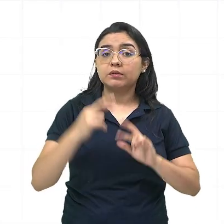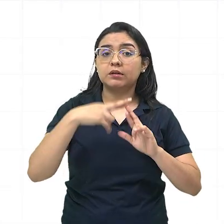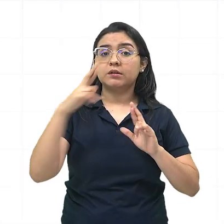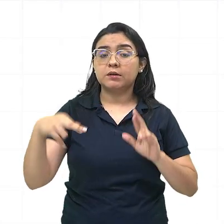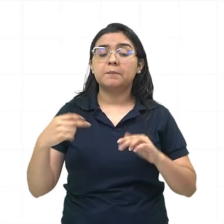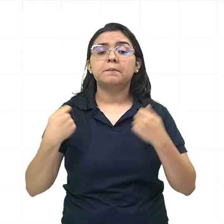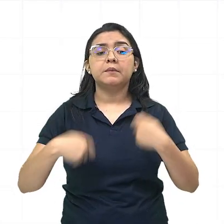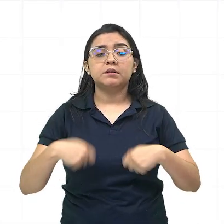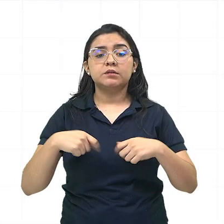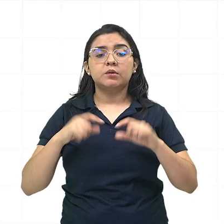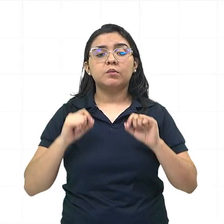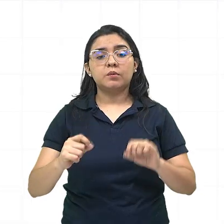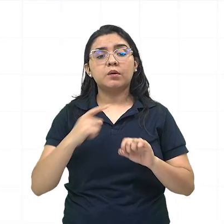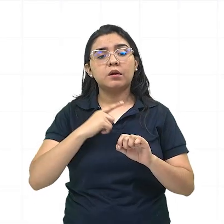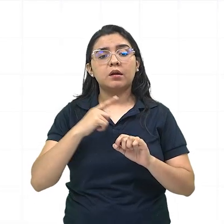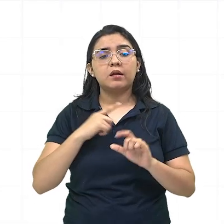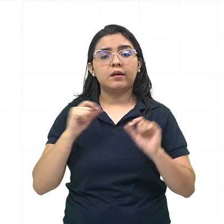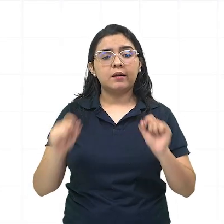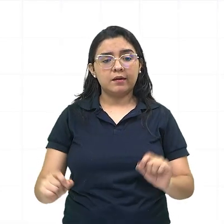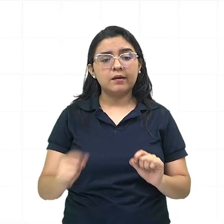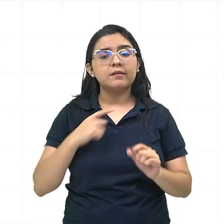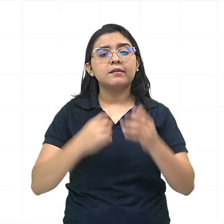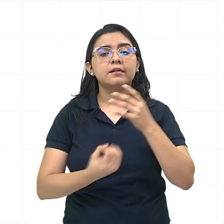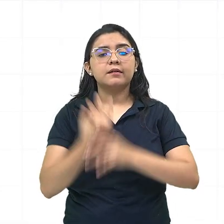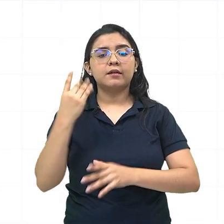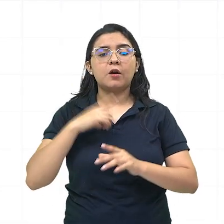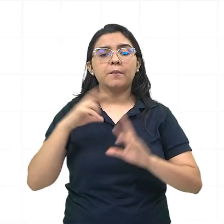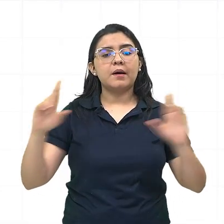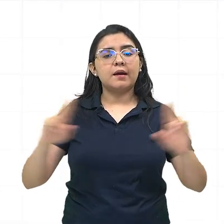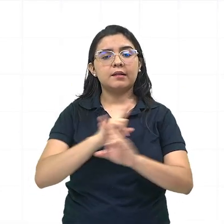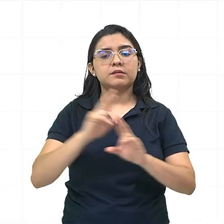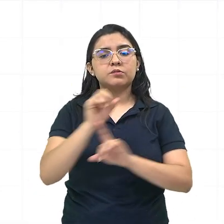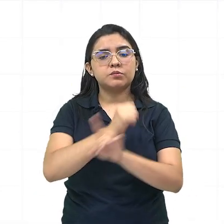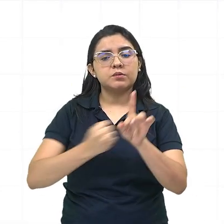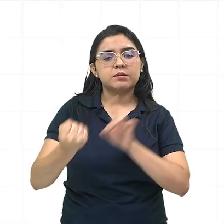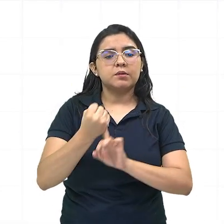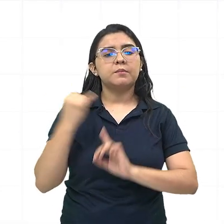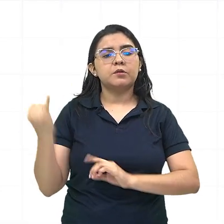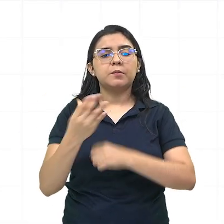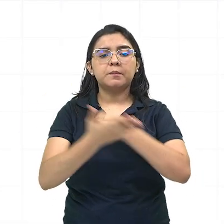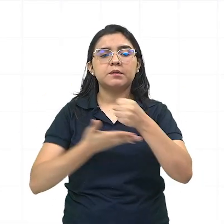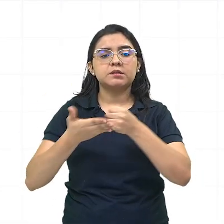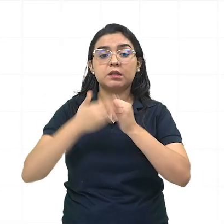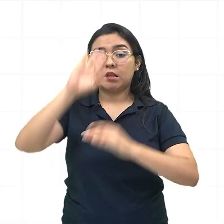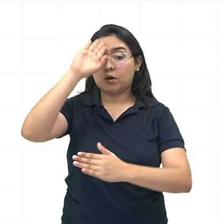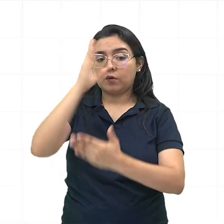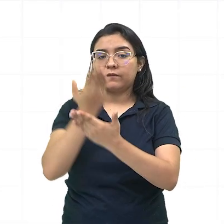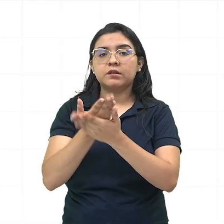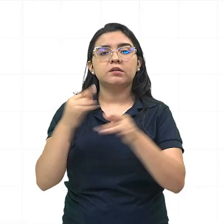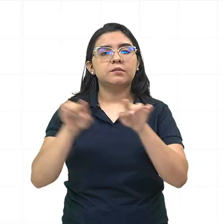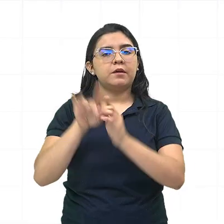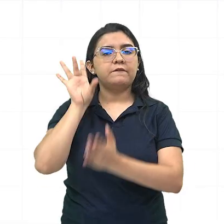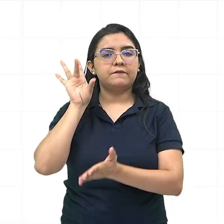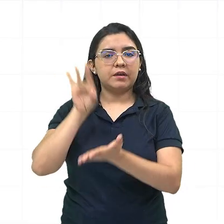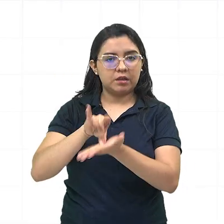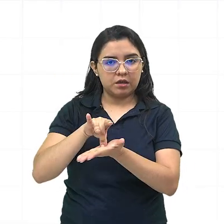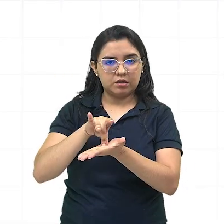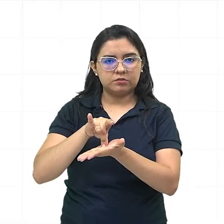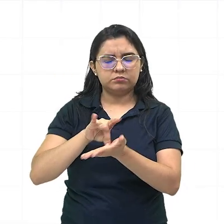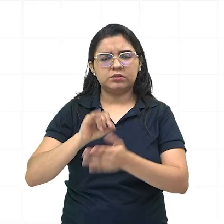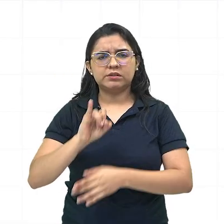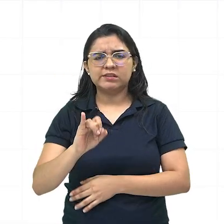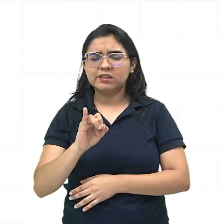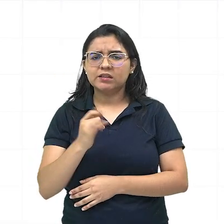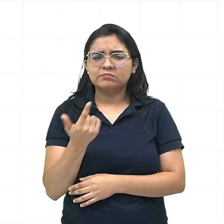tem que procurar construir uma relação social fundamental baseada na confiança e na verdade. Então, se